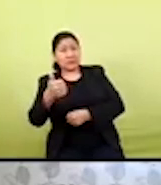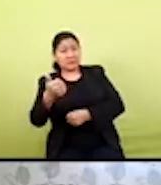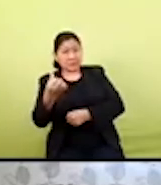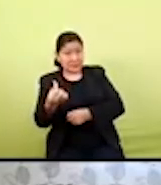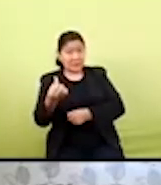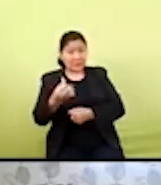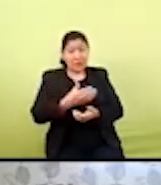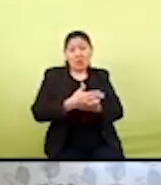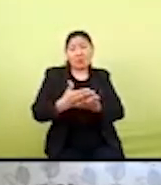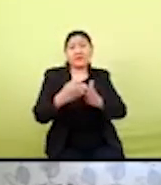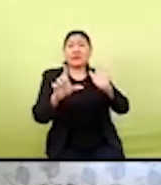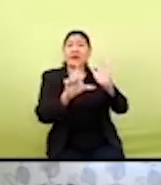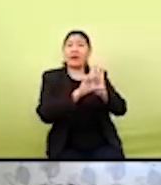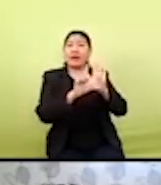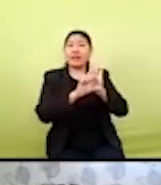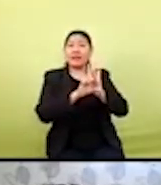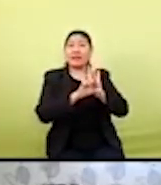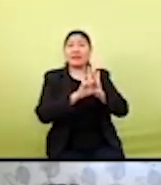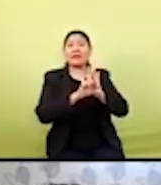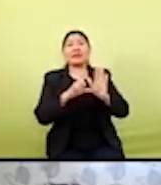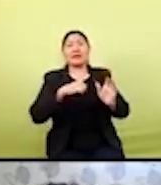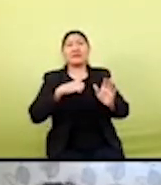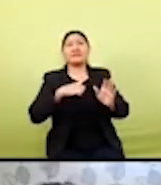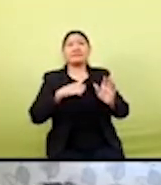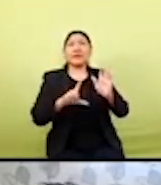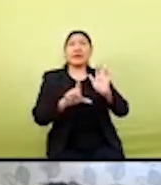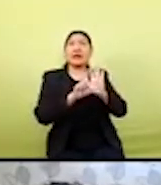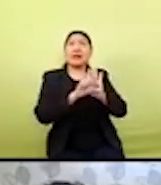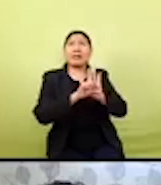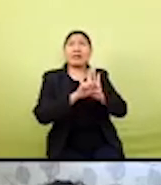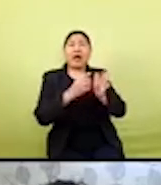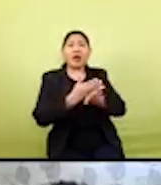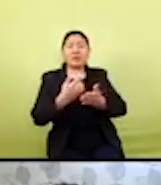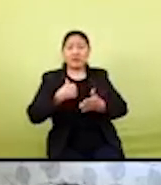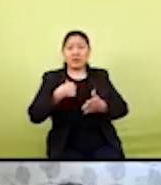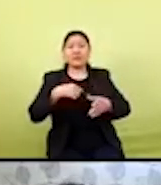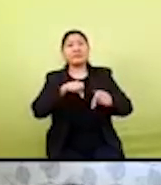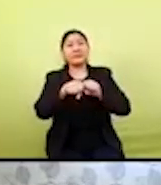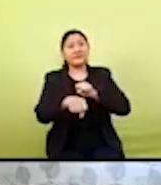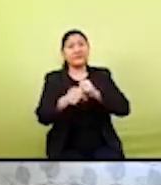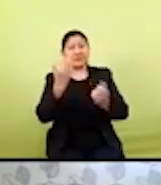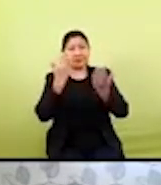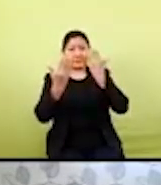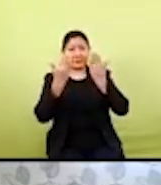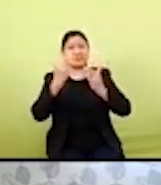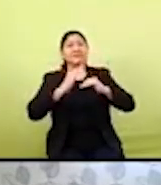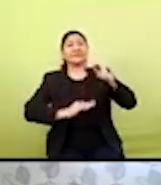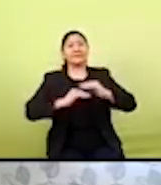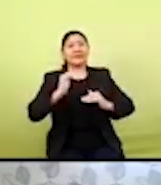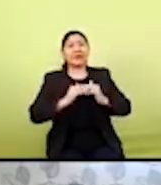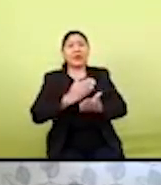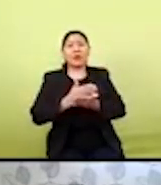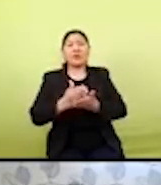foi, coincidentemente, o ano da minha formação, né, eu me formei psicóloga em 2006, foi o ano que a Lei Maria da